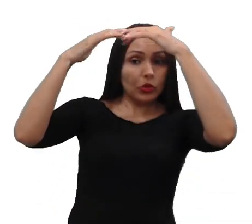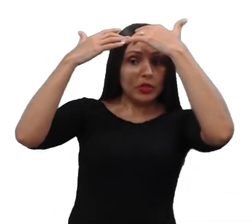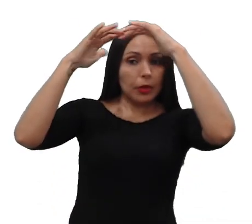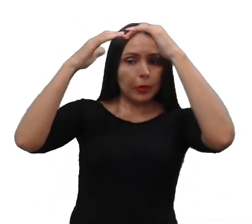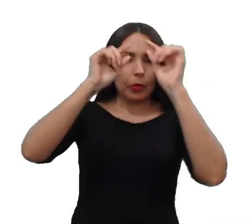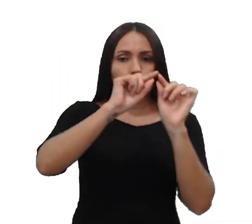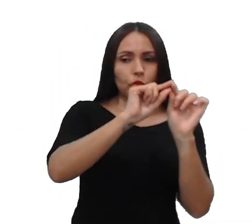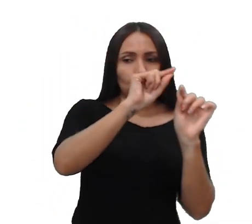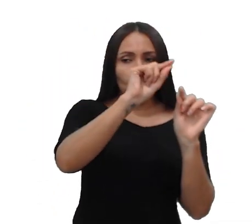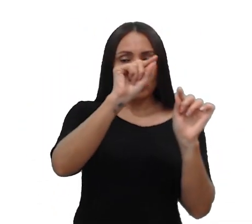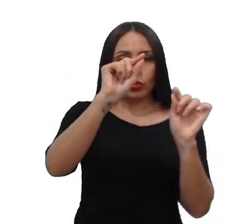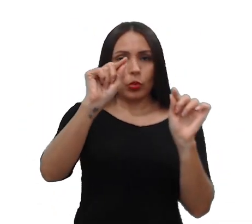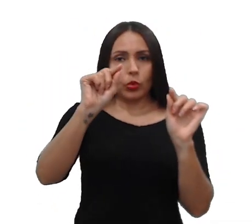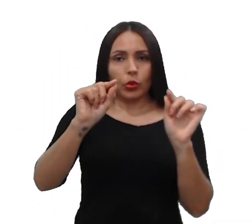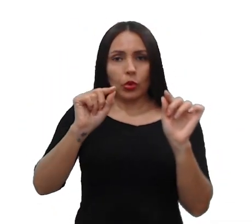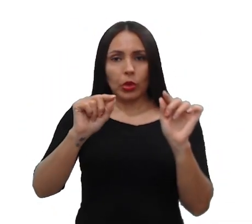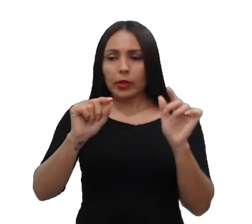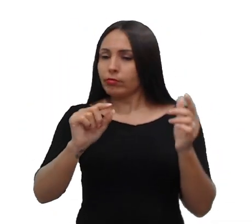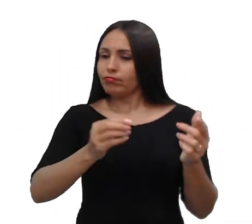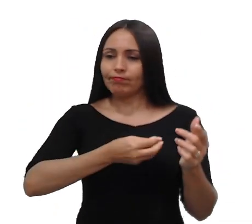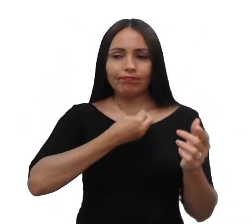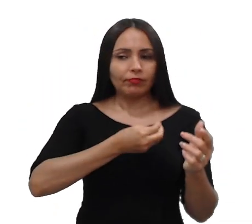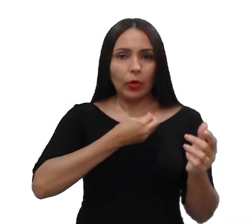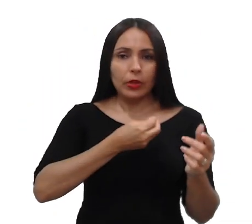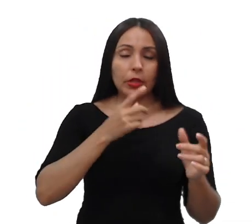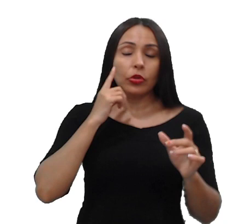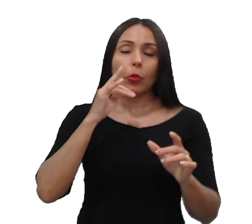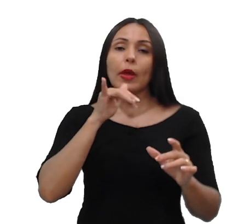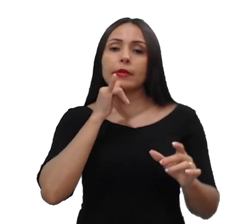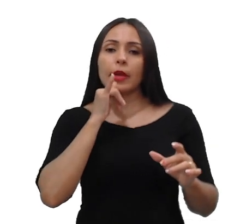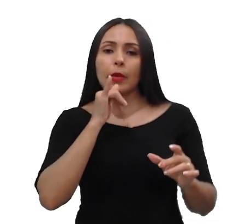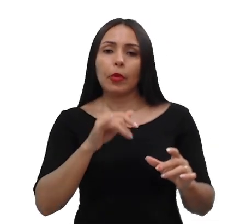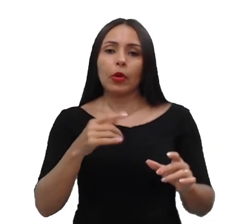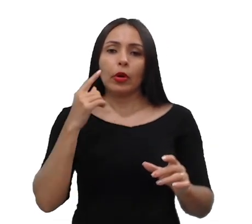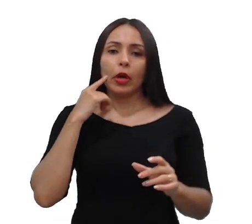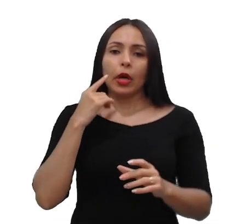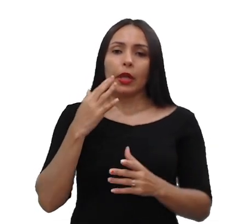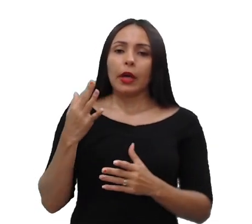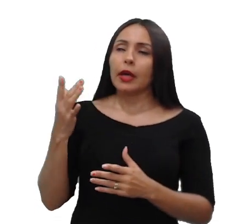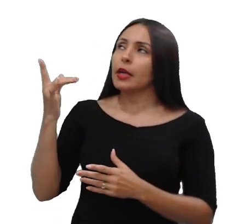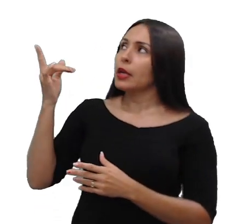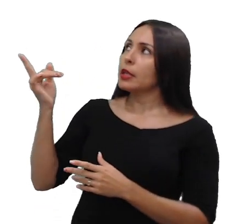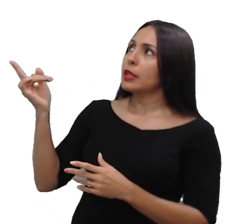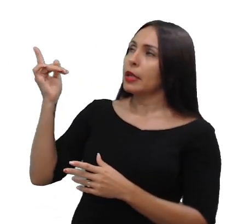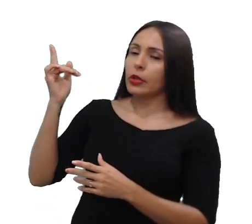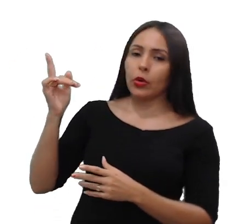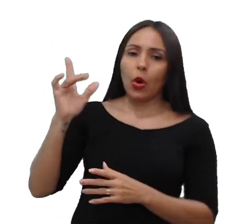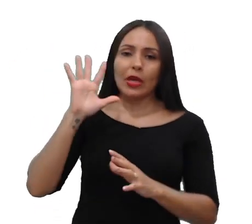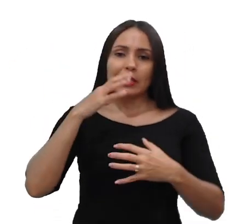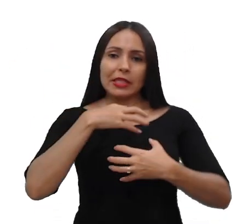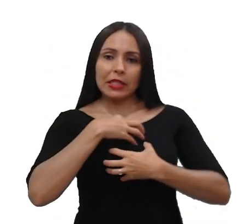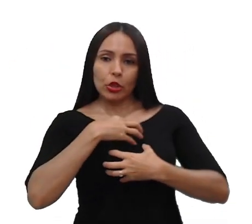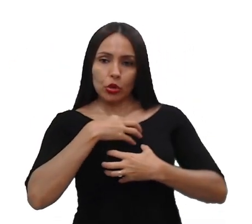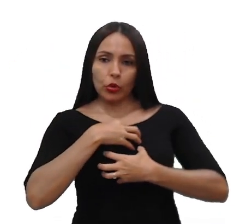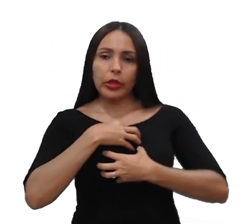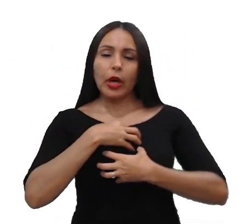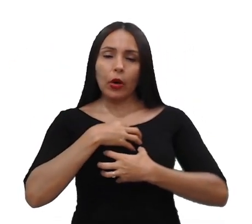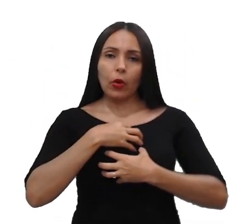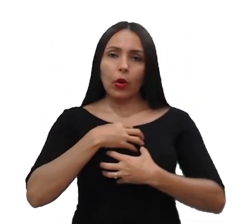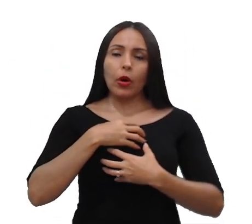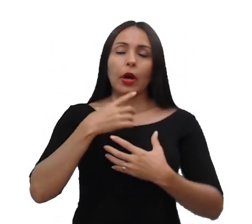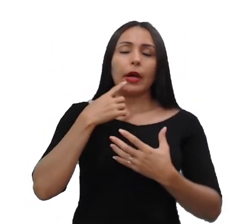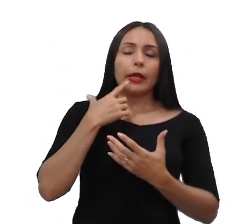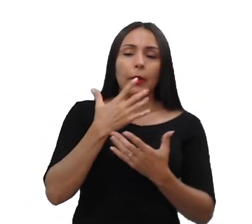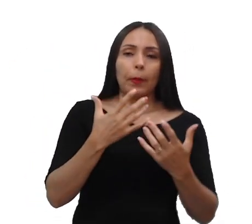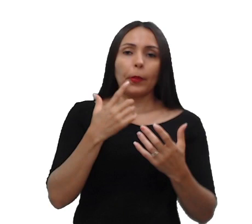contornos que não existem. Por exemplo, chamamos de fechamento sensorial da forma. Então isso pode